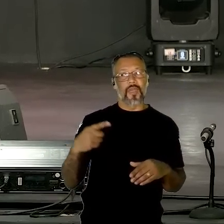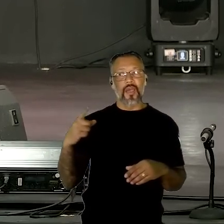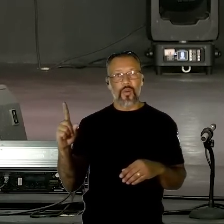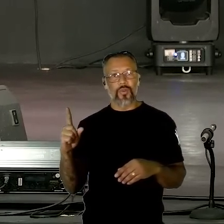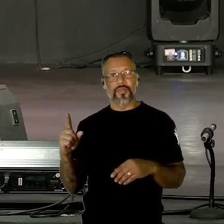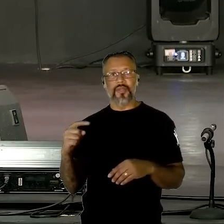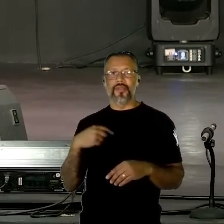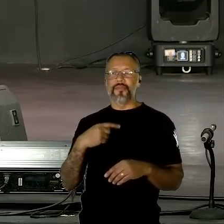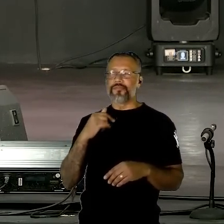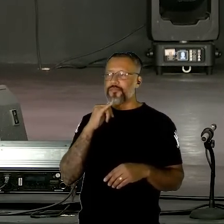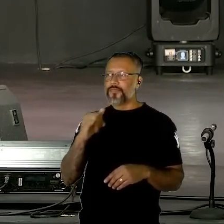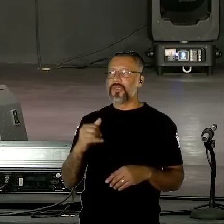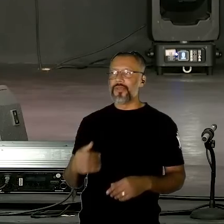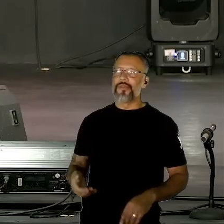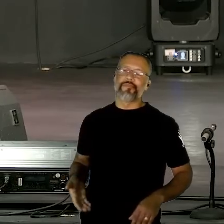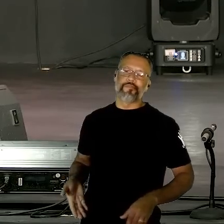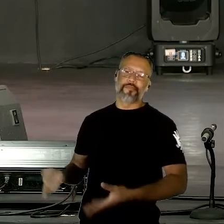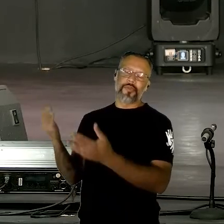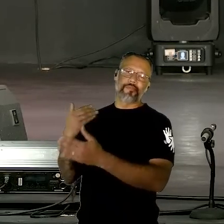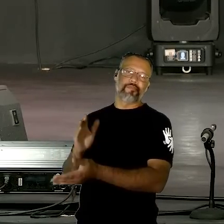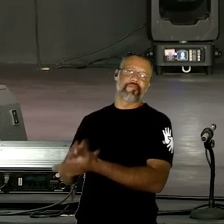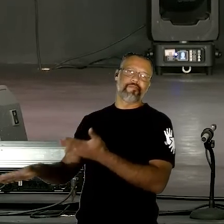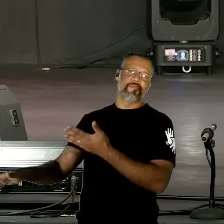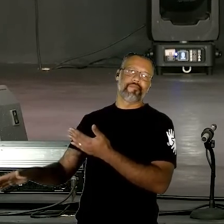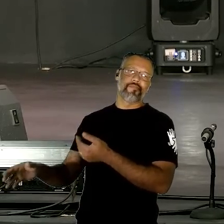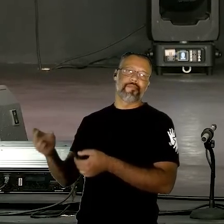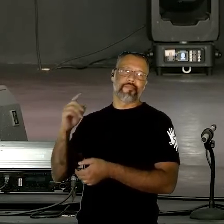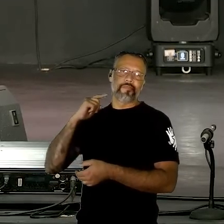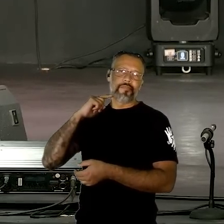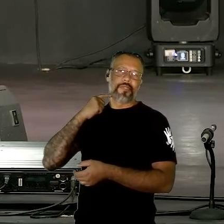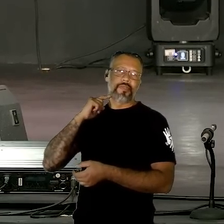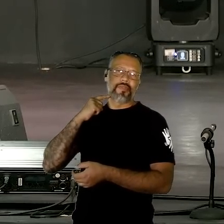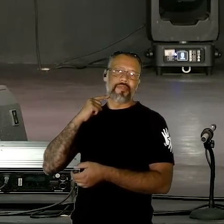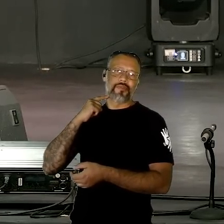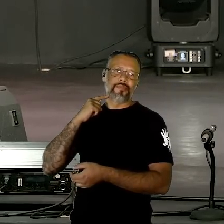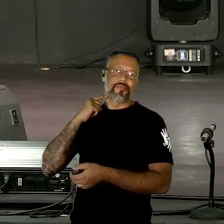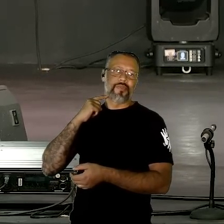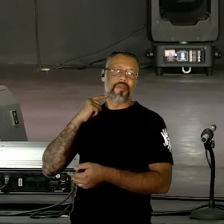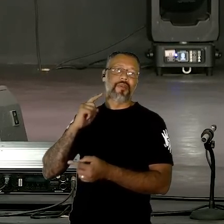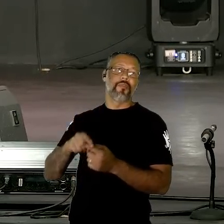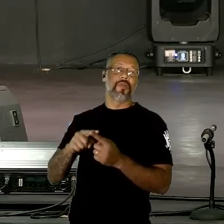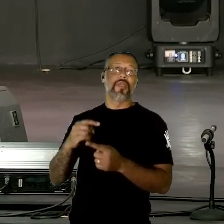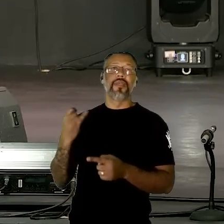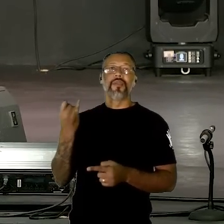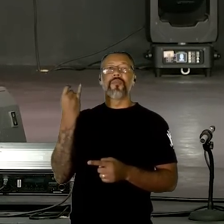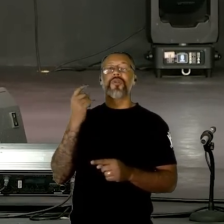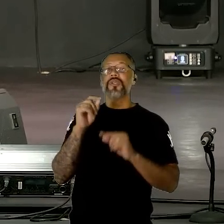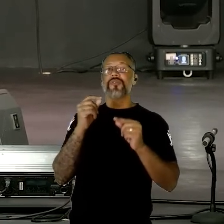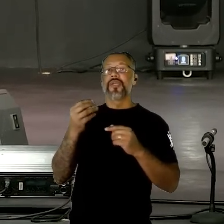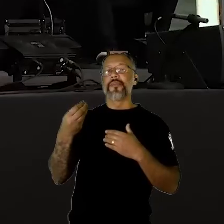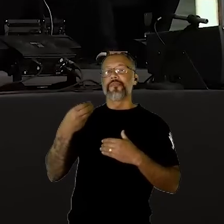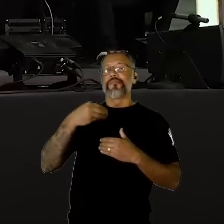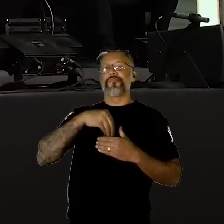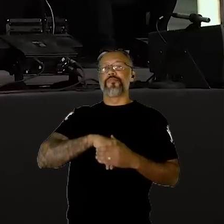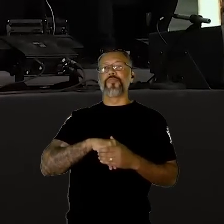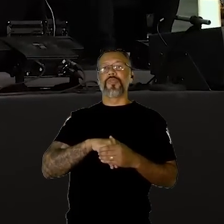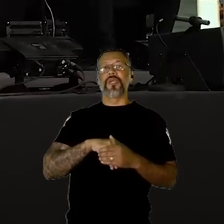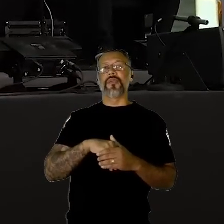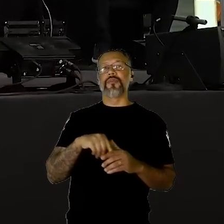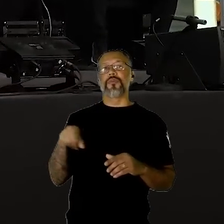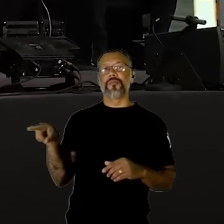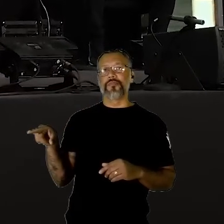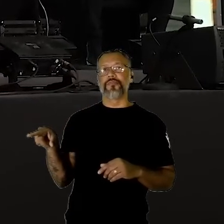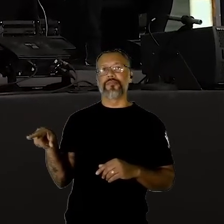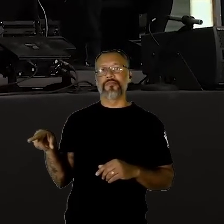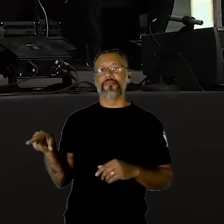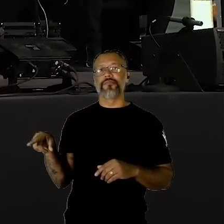lata não está na lata o valor da lata Tá no que tem dentro dela uma vai para o